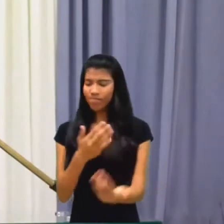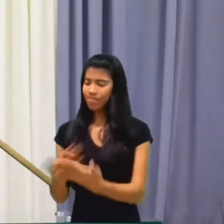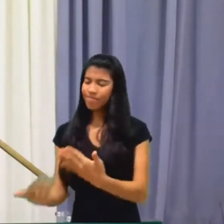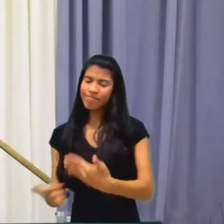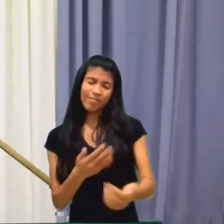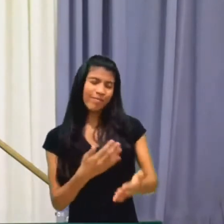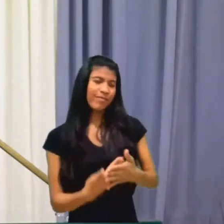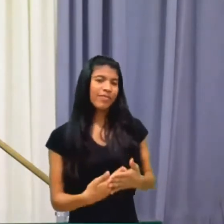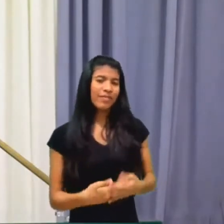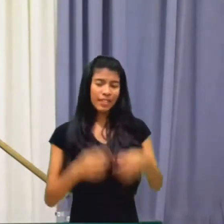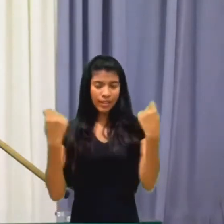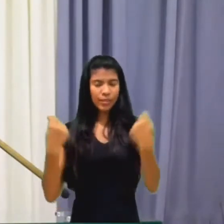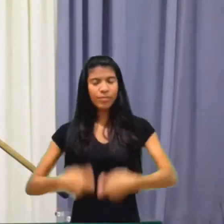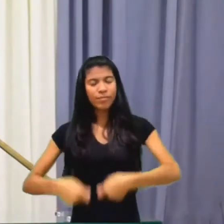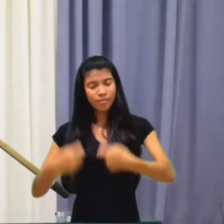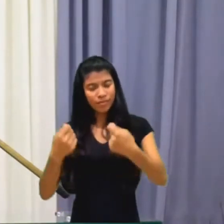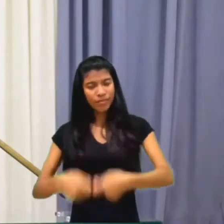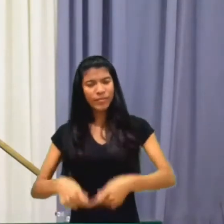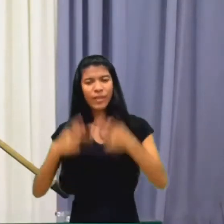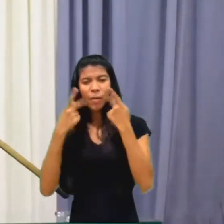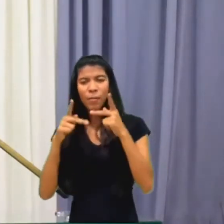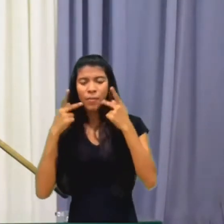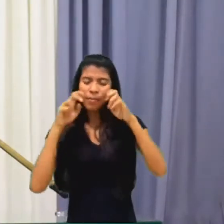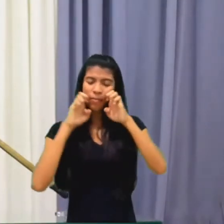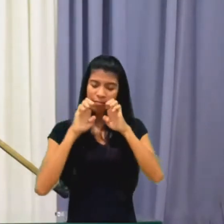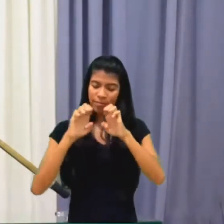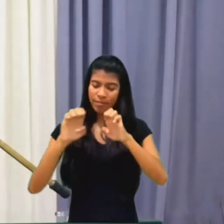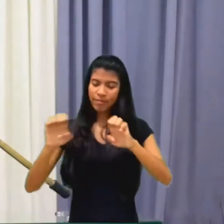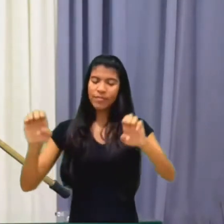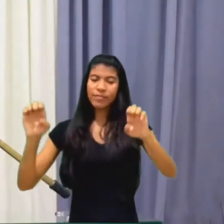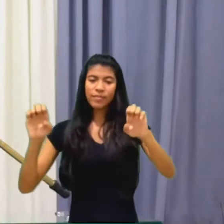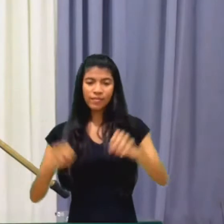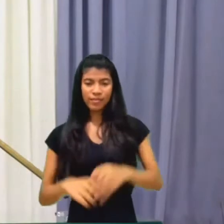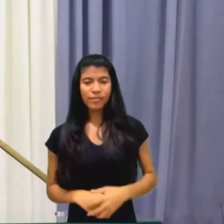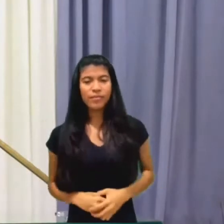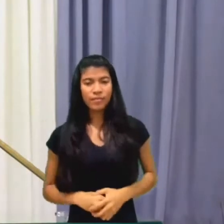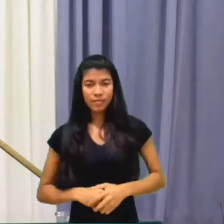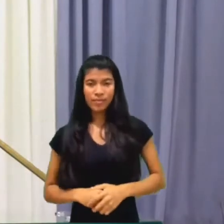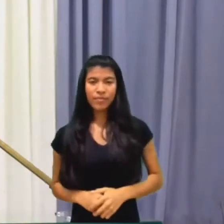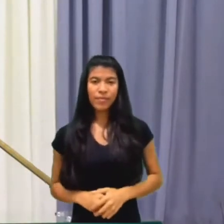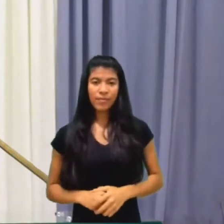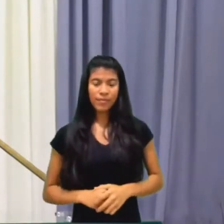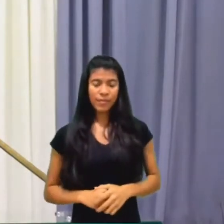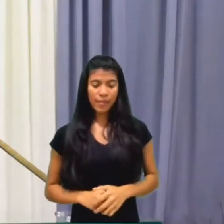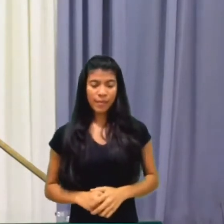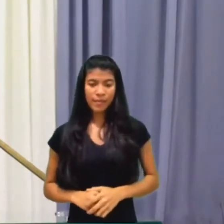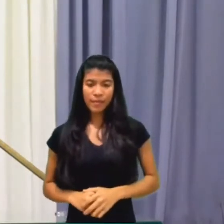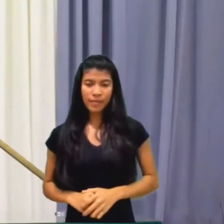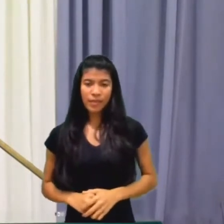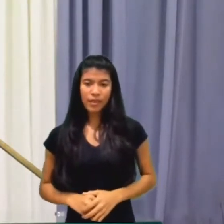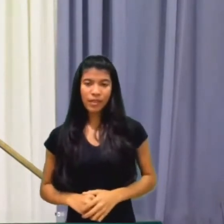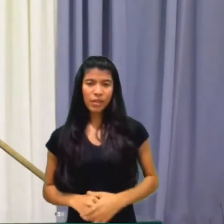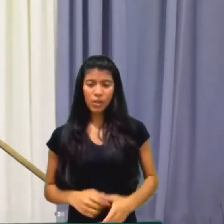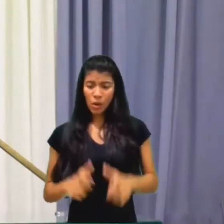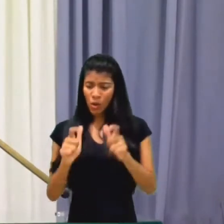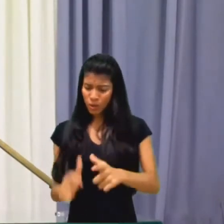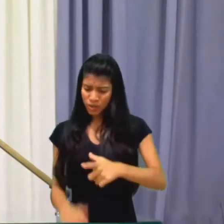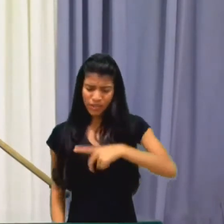seja necessário pregarmos o evangelho, nas feiras, onde há pessoa para ouvir.